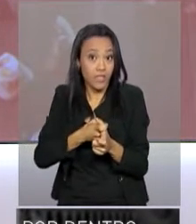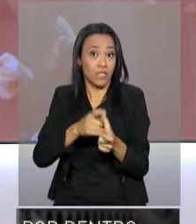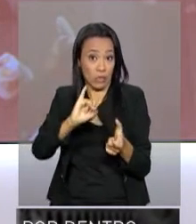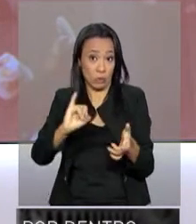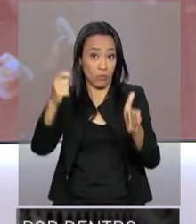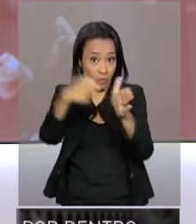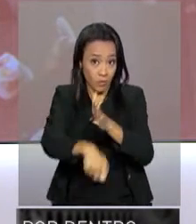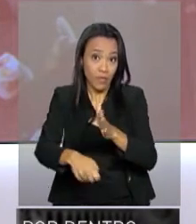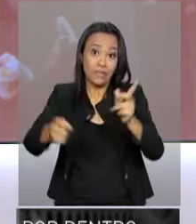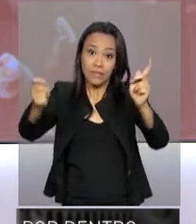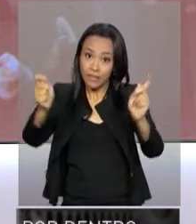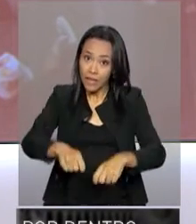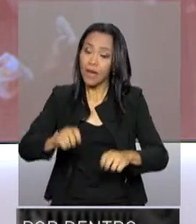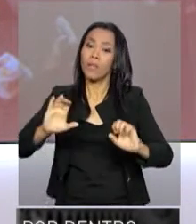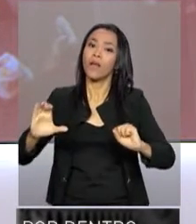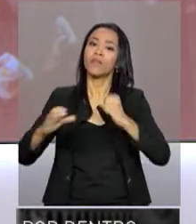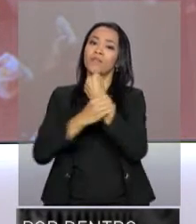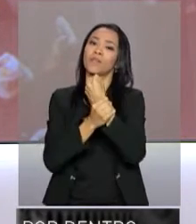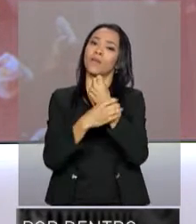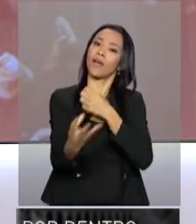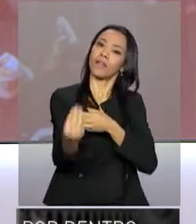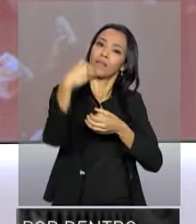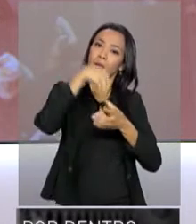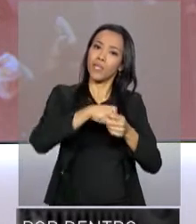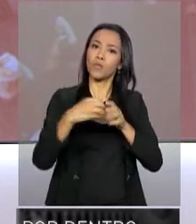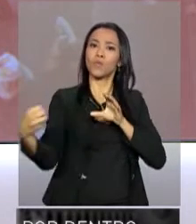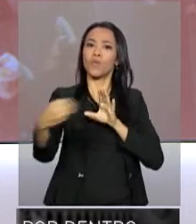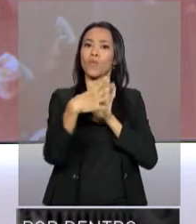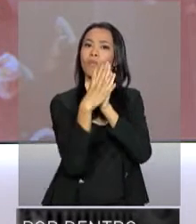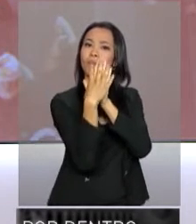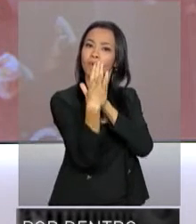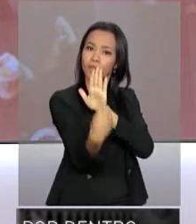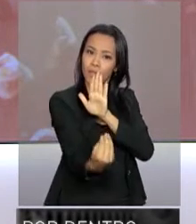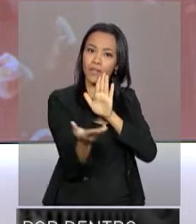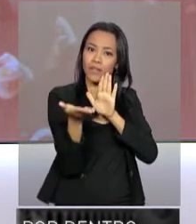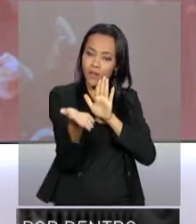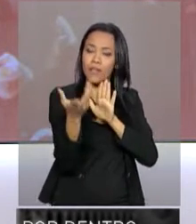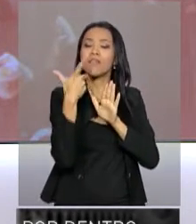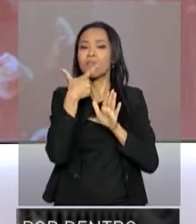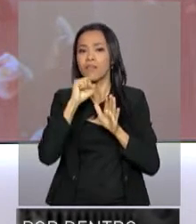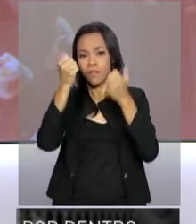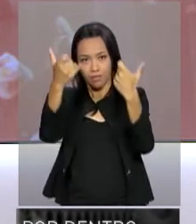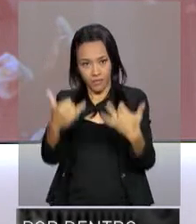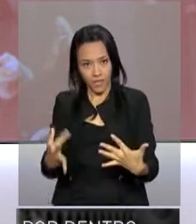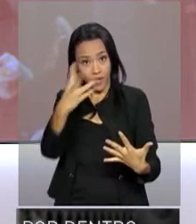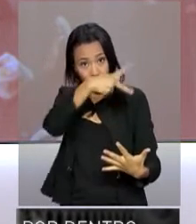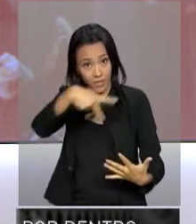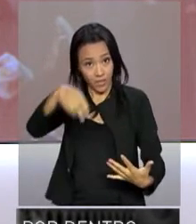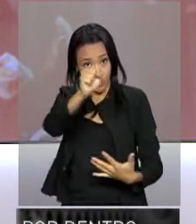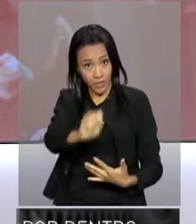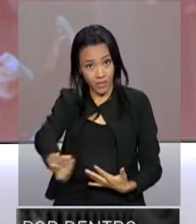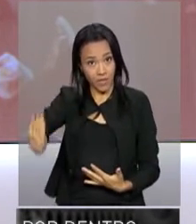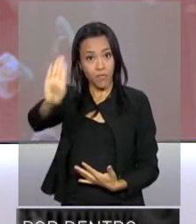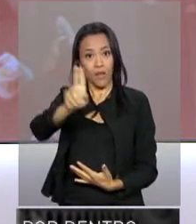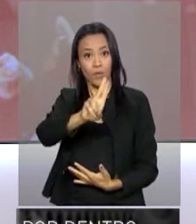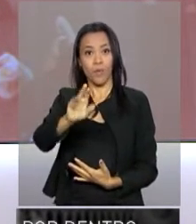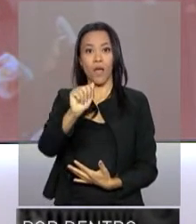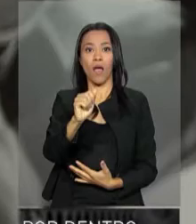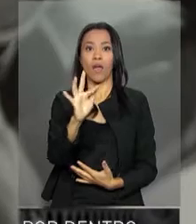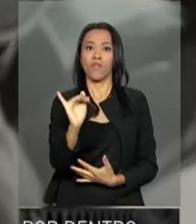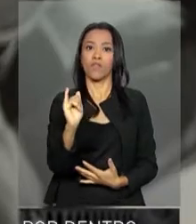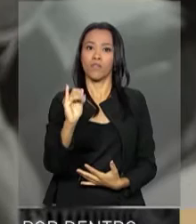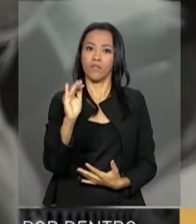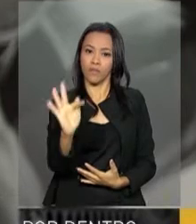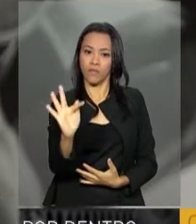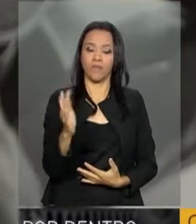a permanência das empresas no Simples Nacional. Quem conta pra gente é o presidente do Sebrae, Guilherme Afife Domingos.